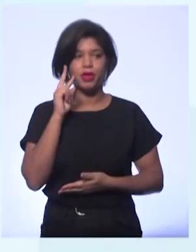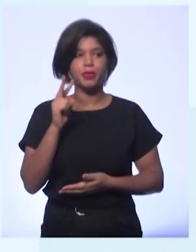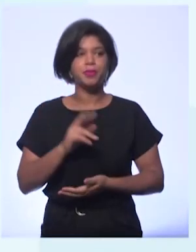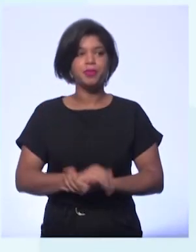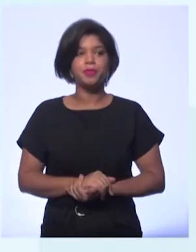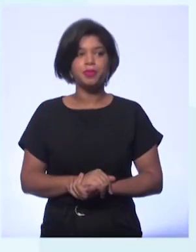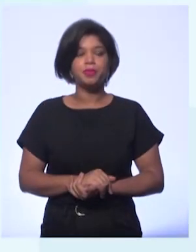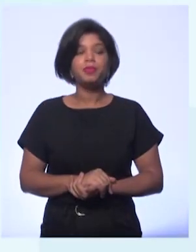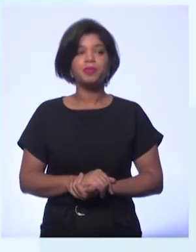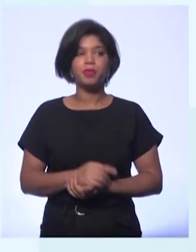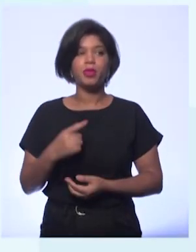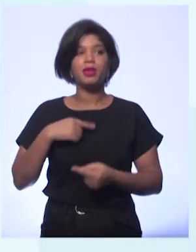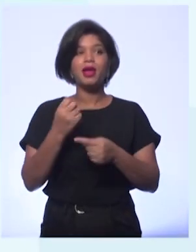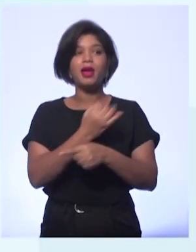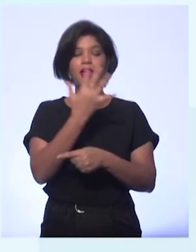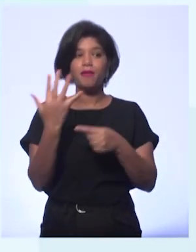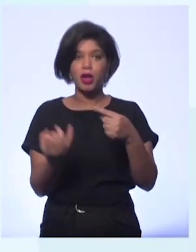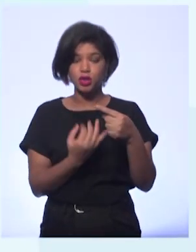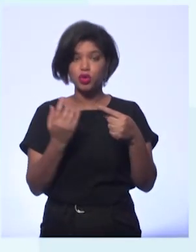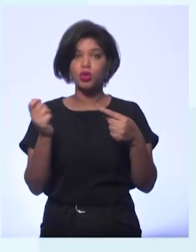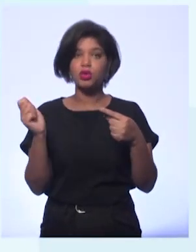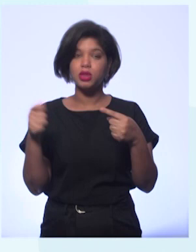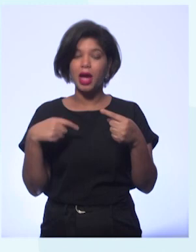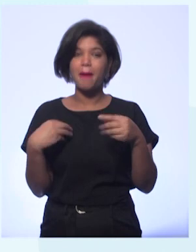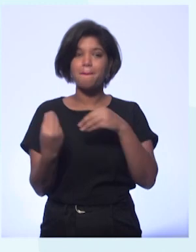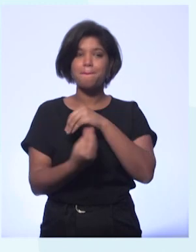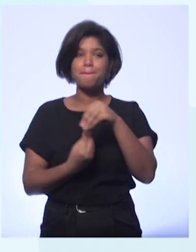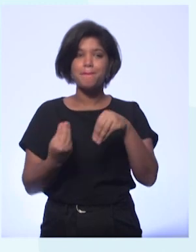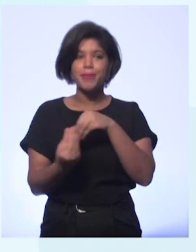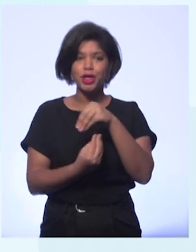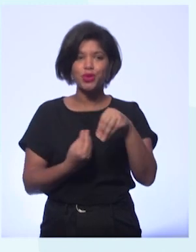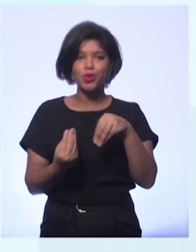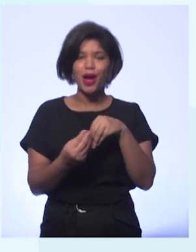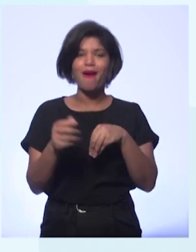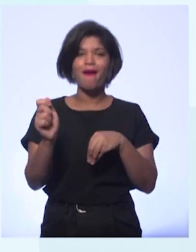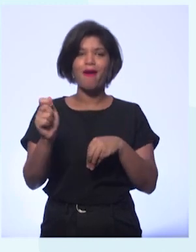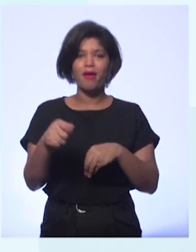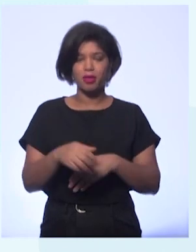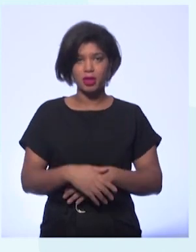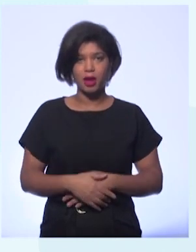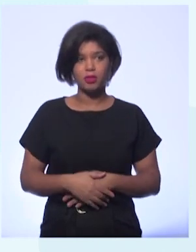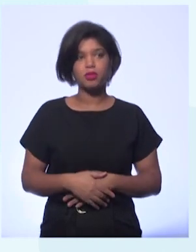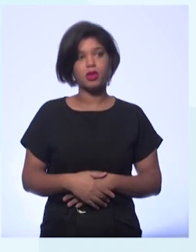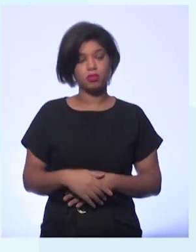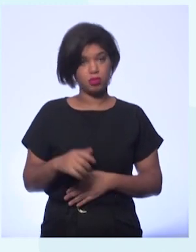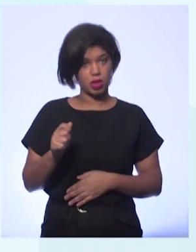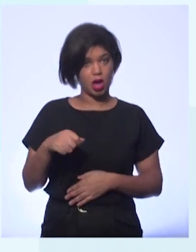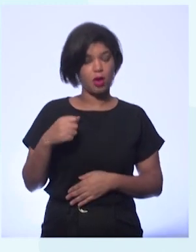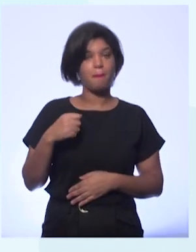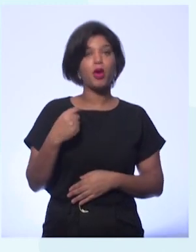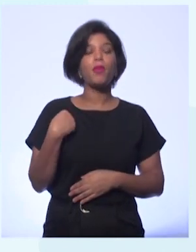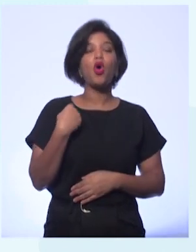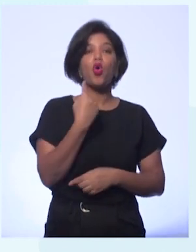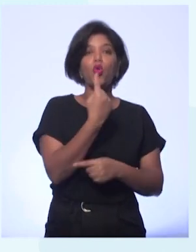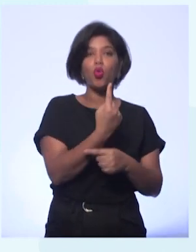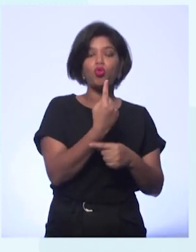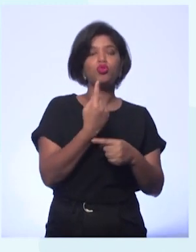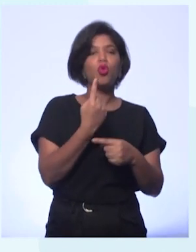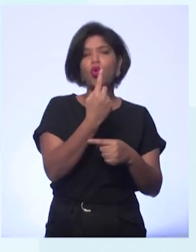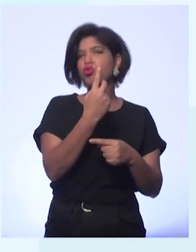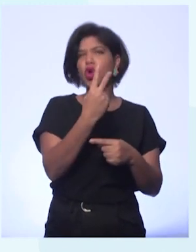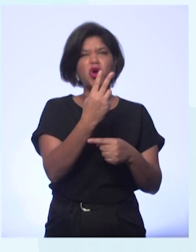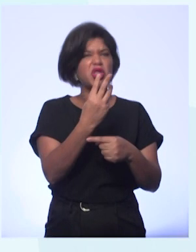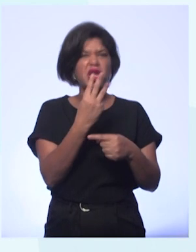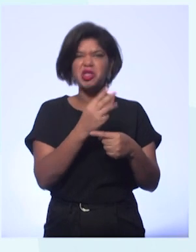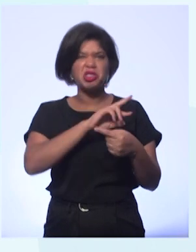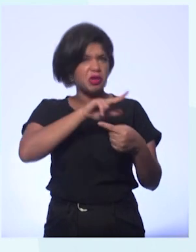Frações impróprias podem ser escritas na forma mista, ou seja, podem ser representadas por um número inteiro e uma fração